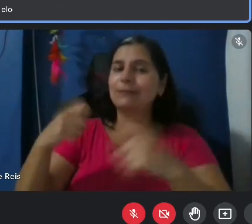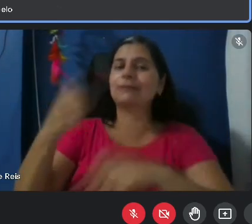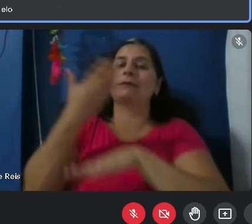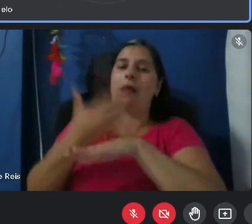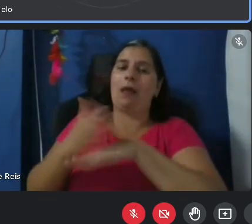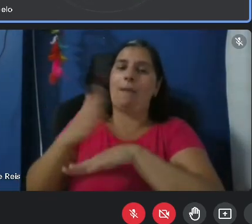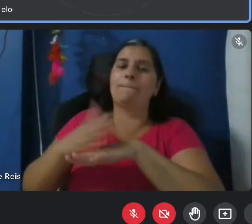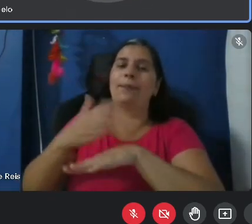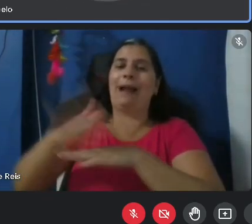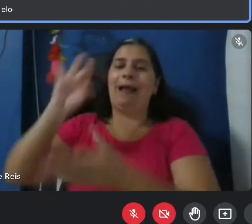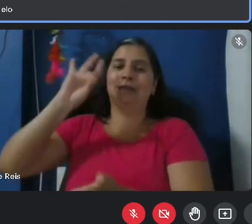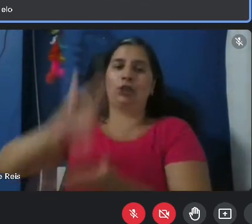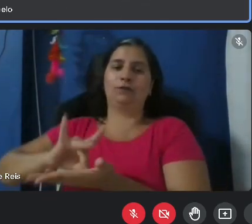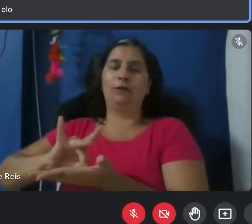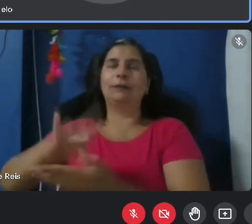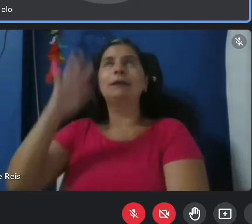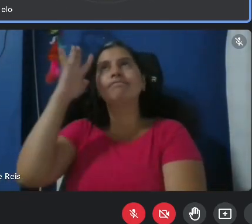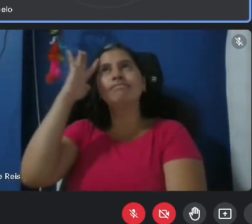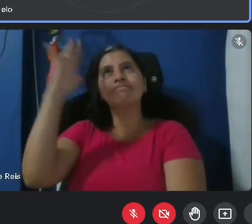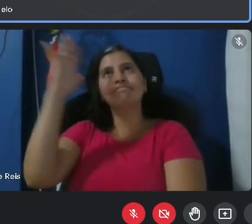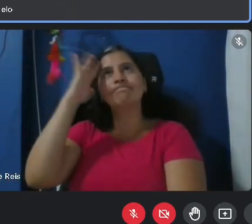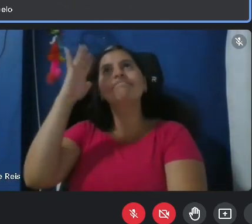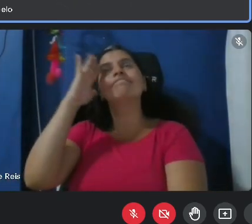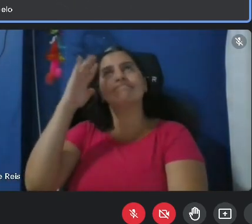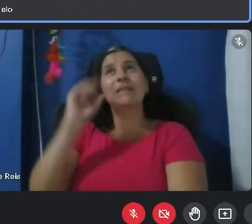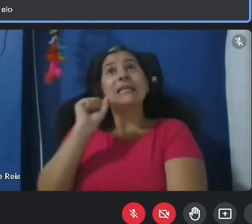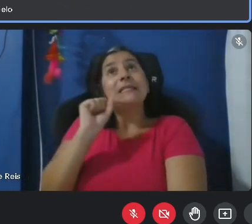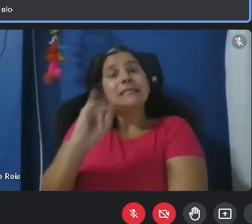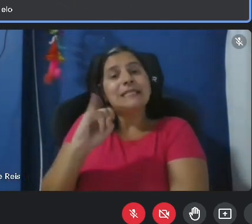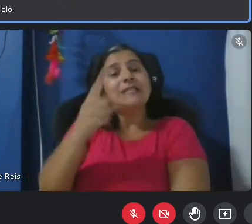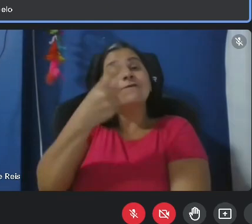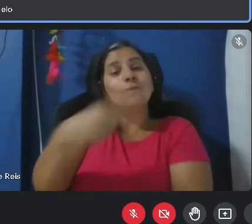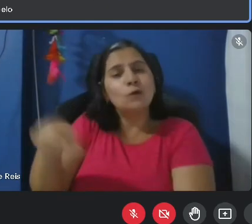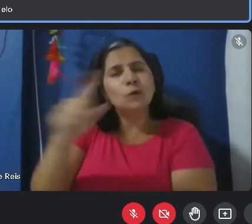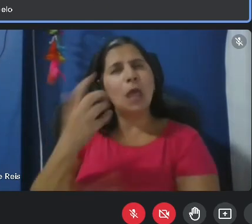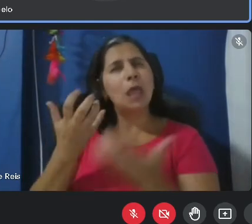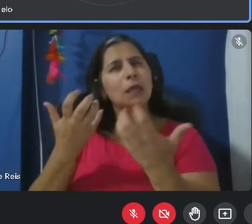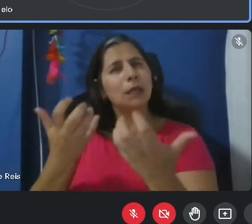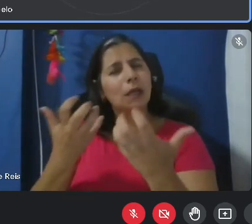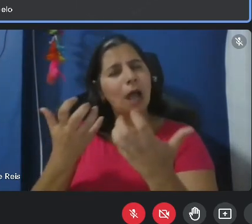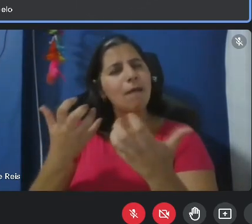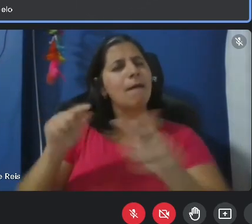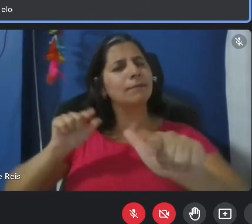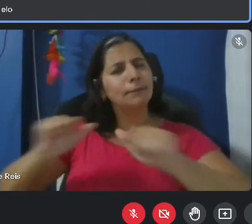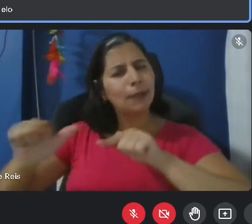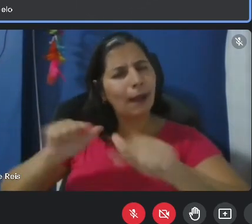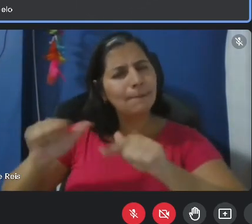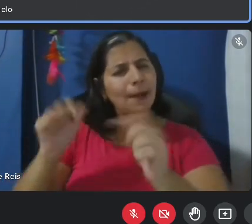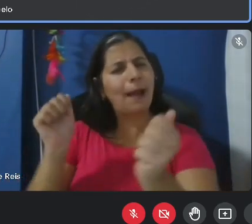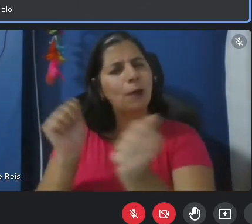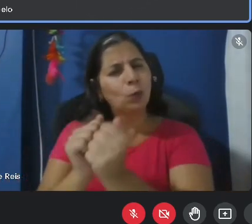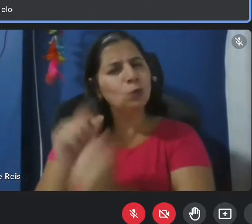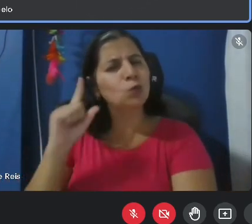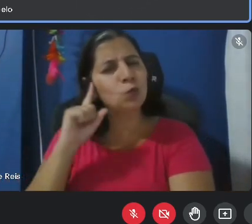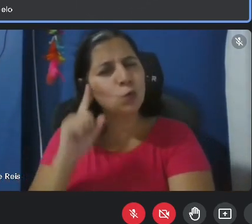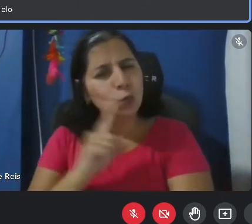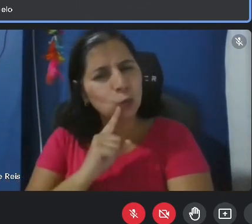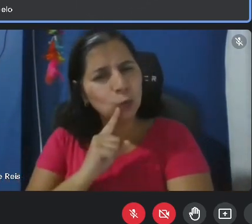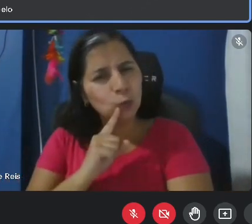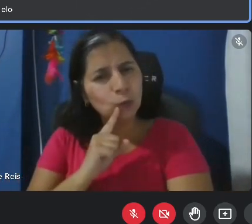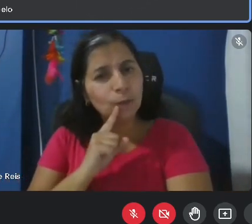há muito tempo, agora está, né, mais assim consciente.